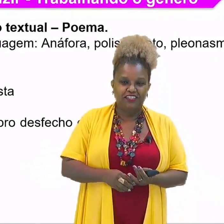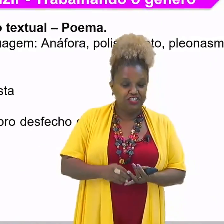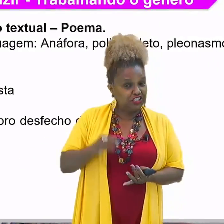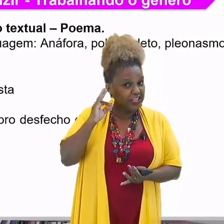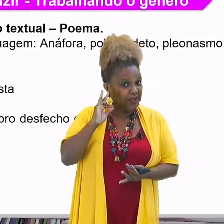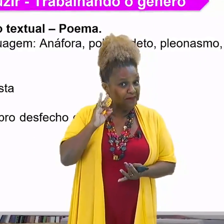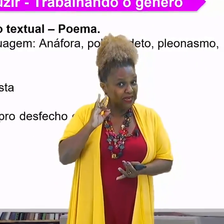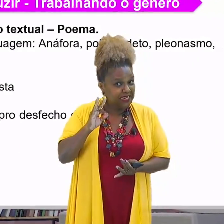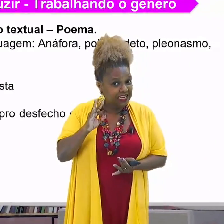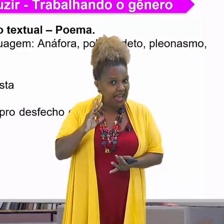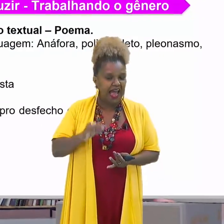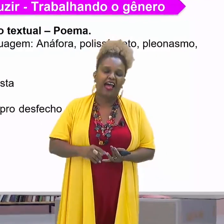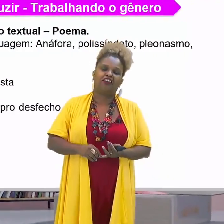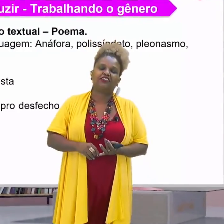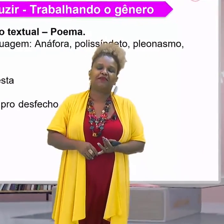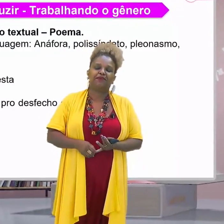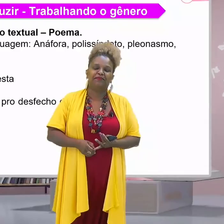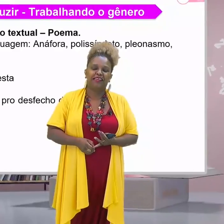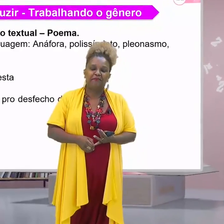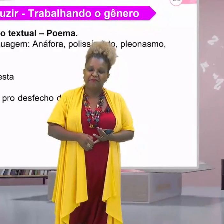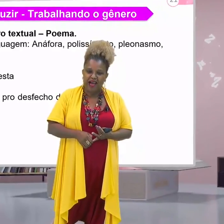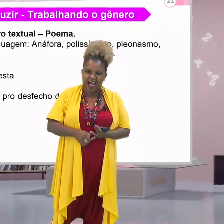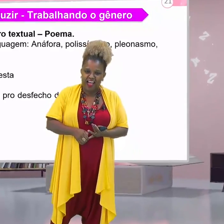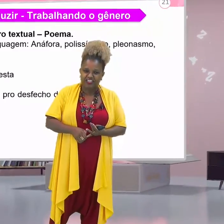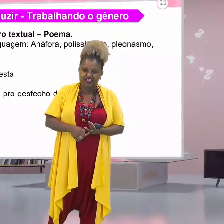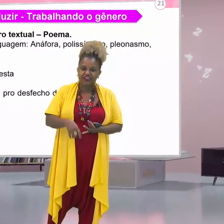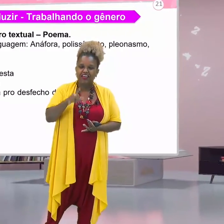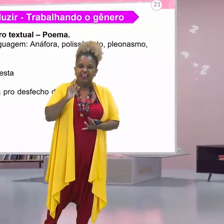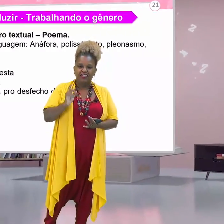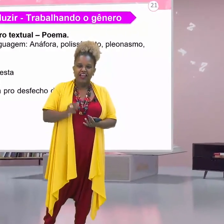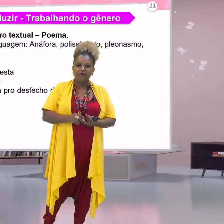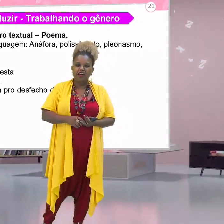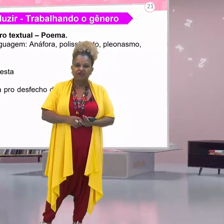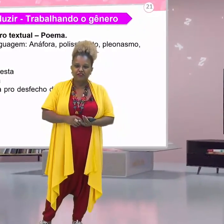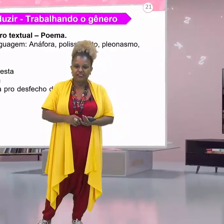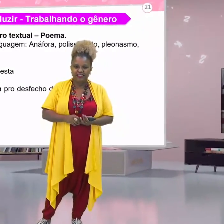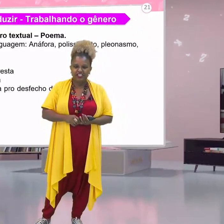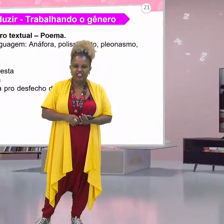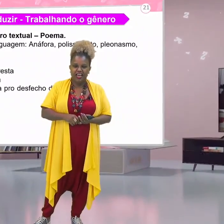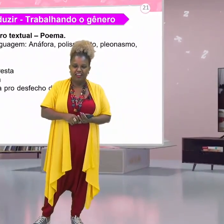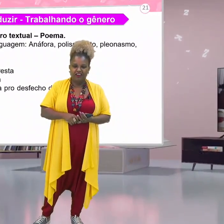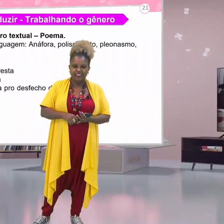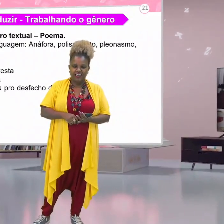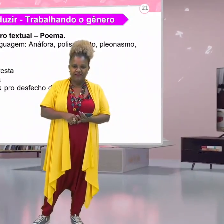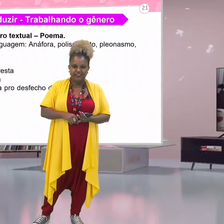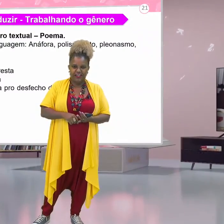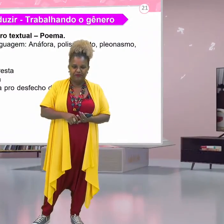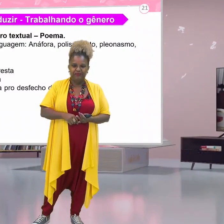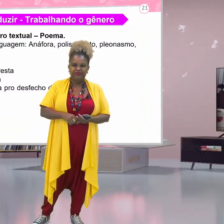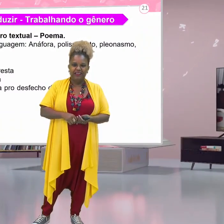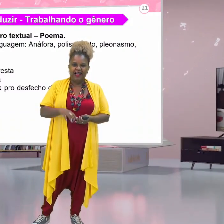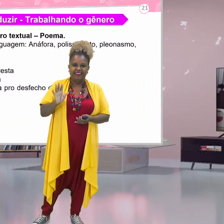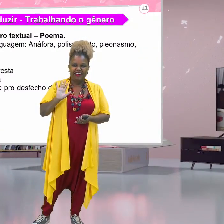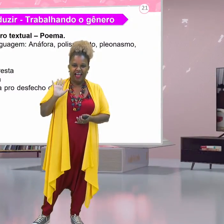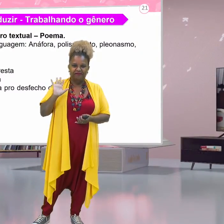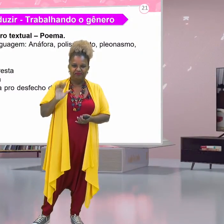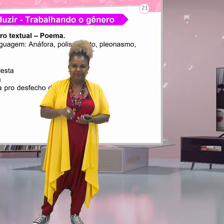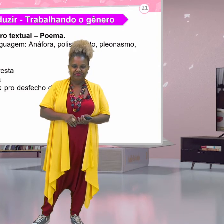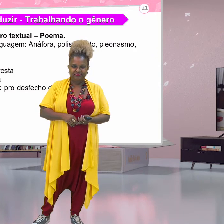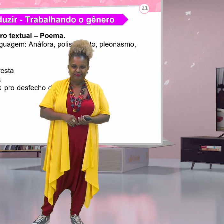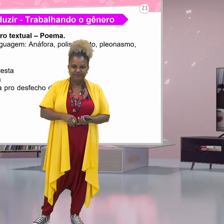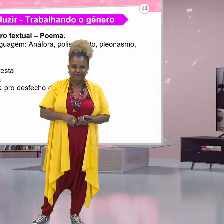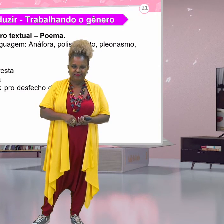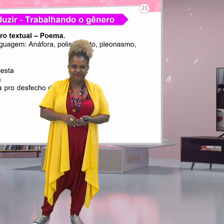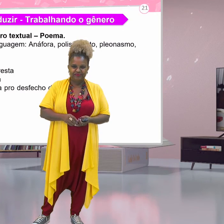termina a nossa primeira parte e aguardo vocês lá na nossa revisão. Até lá!